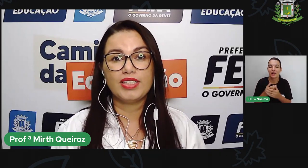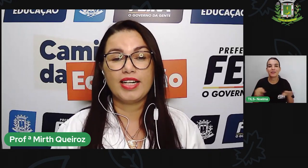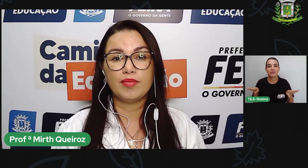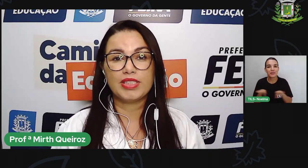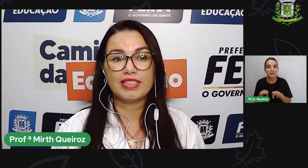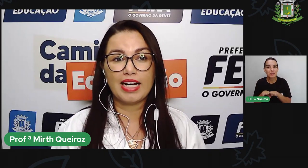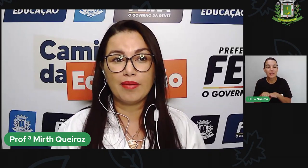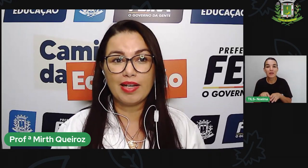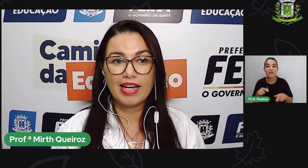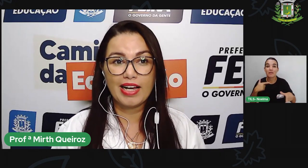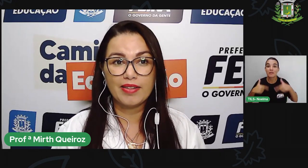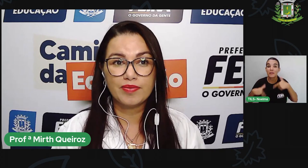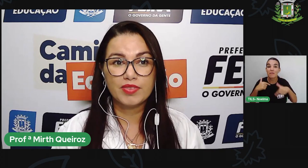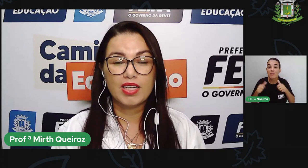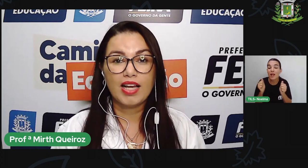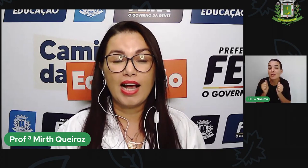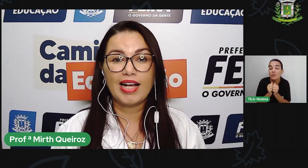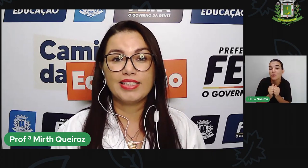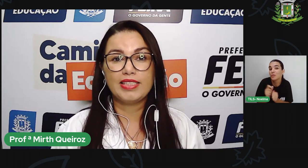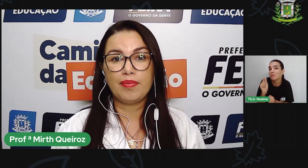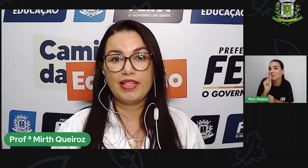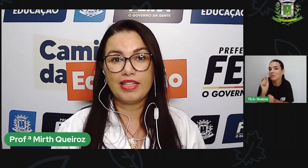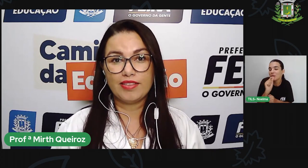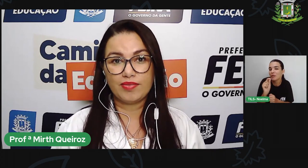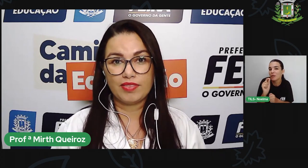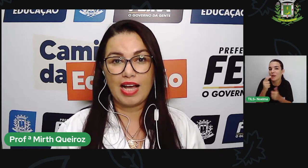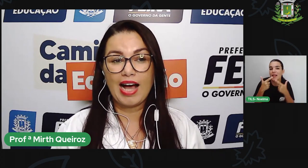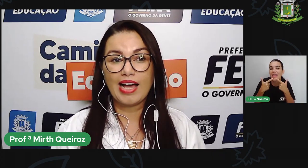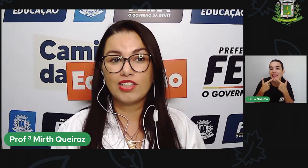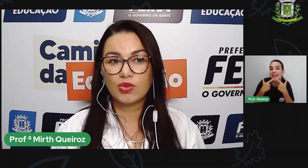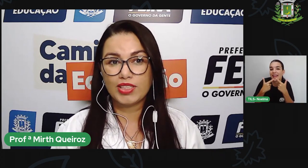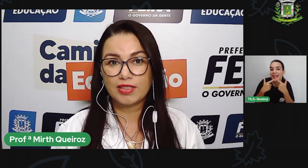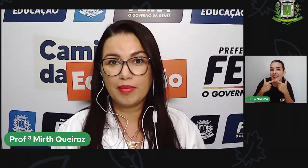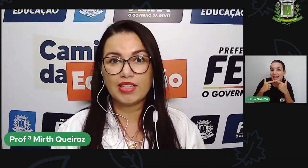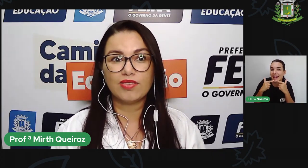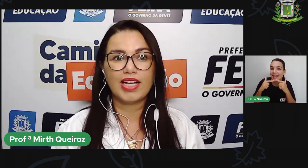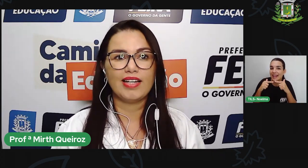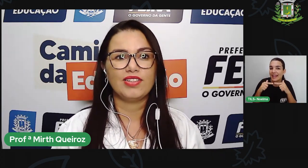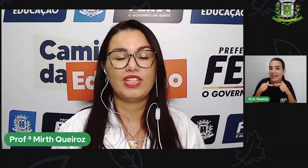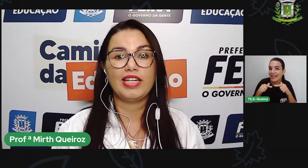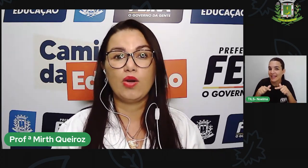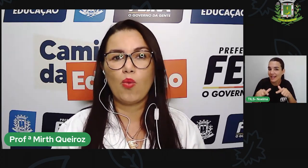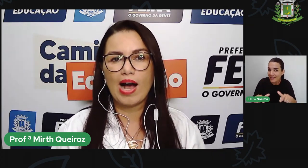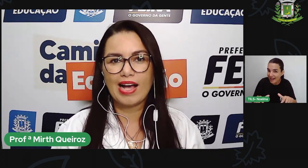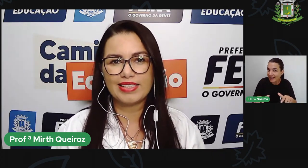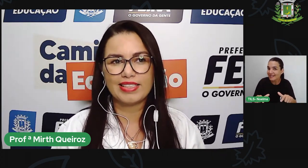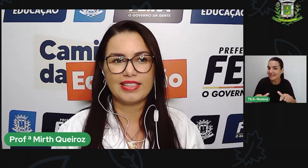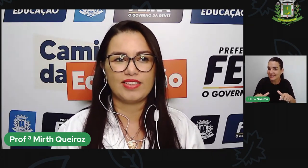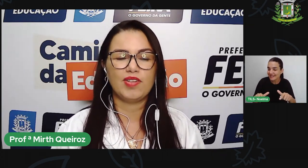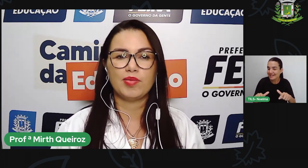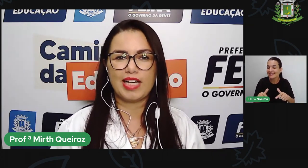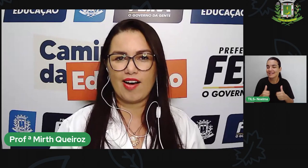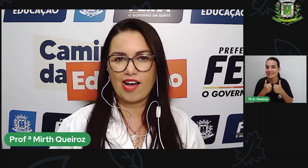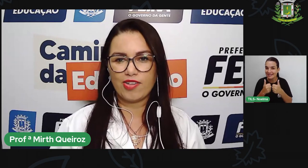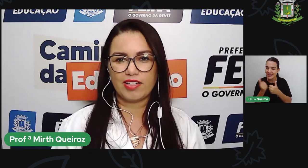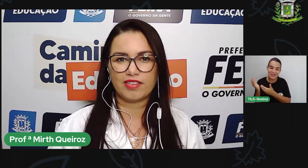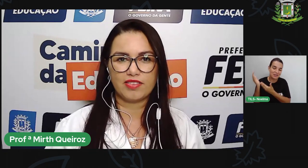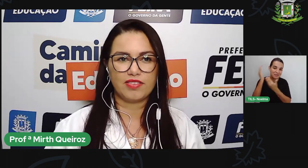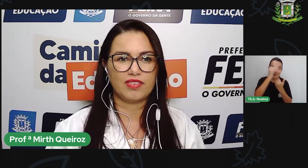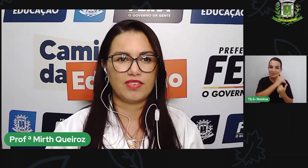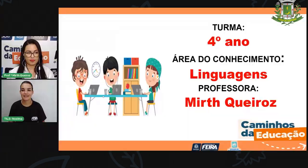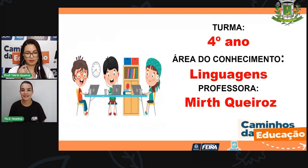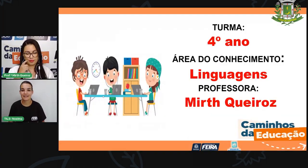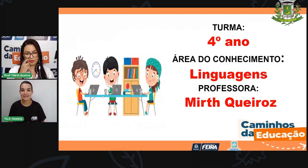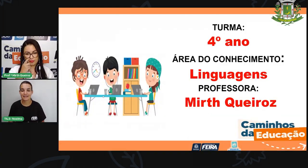hoje nós iremos trabalhar a disciplina, a área de conhecimento, né, de linguagem. Vamos à aula?